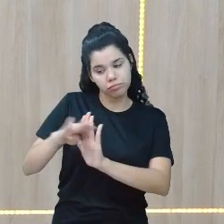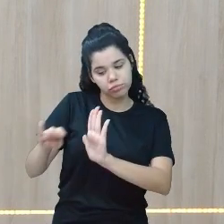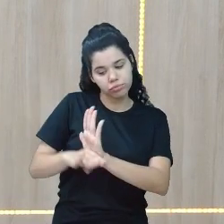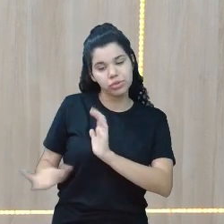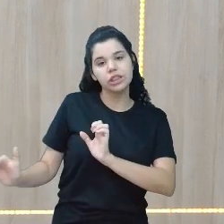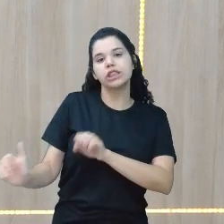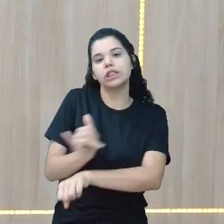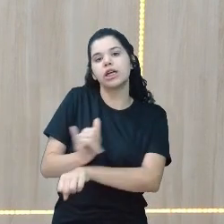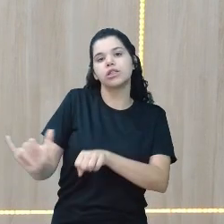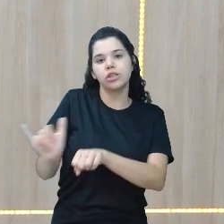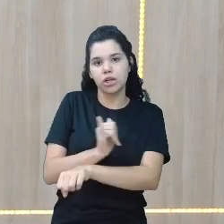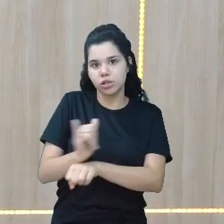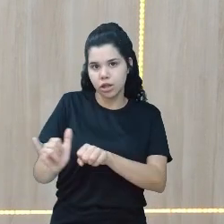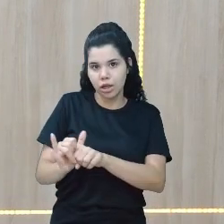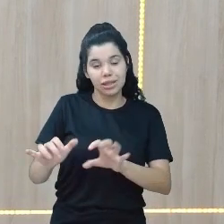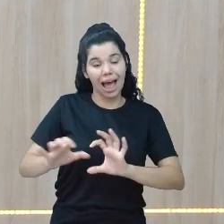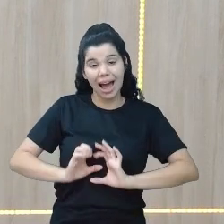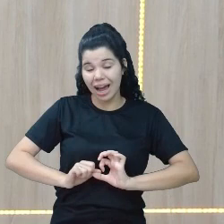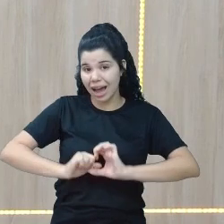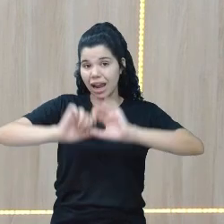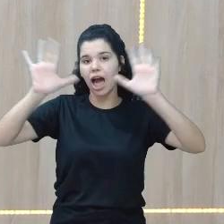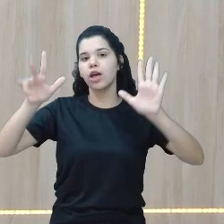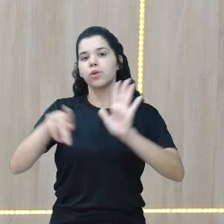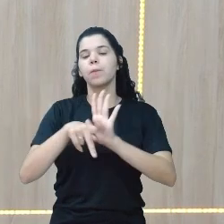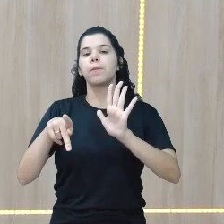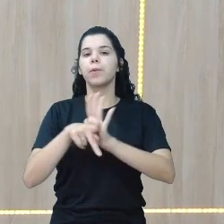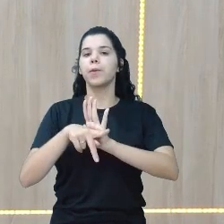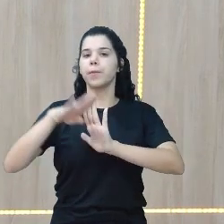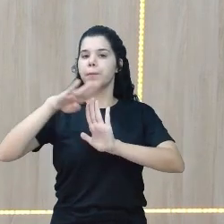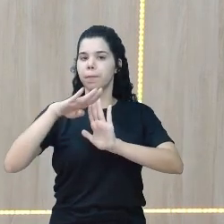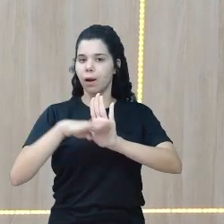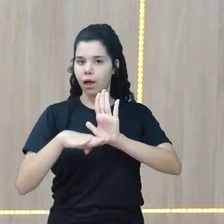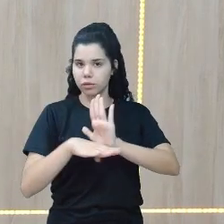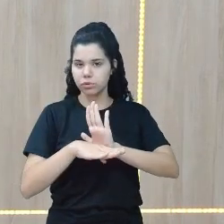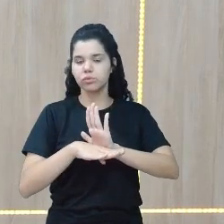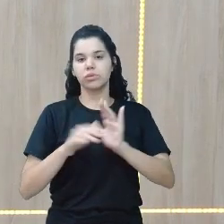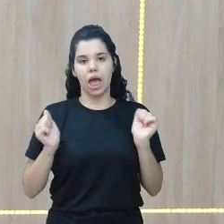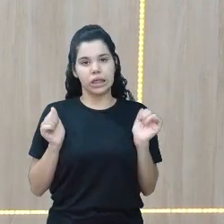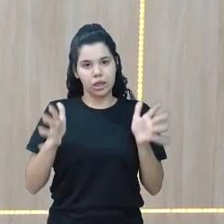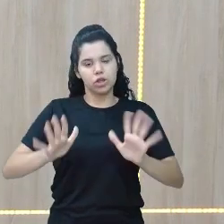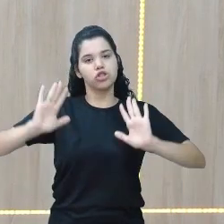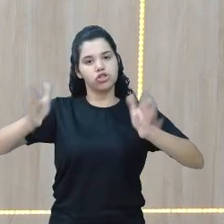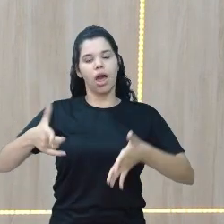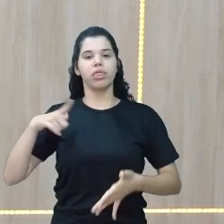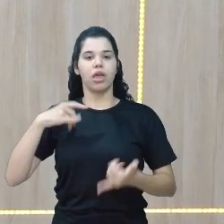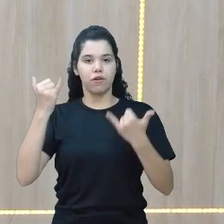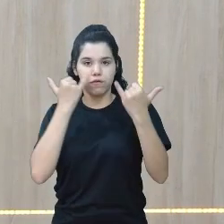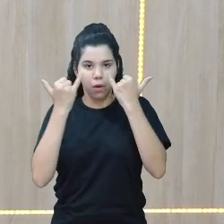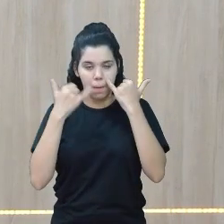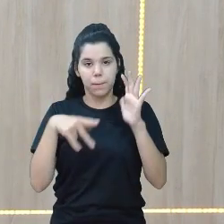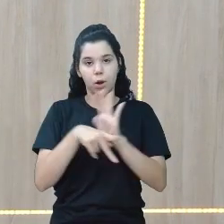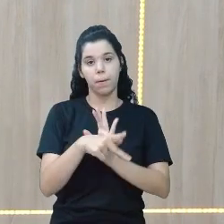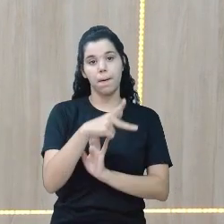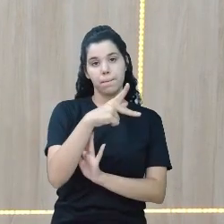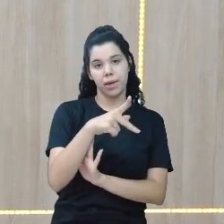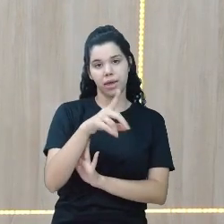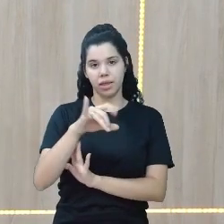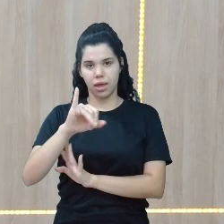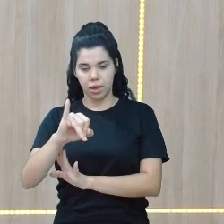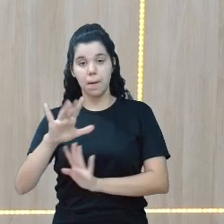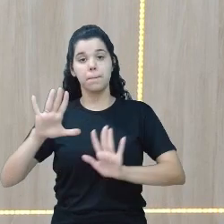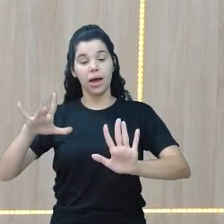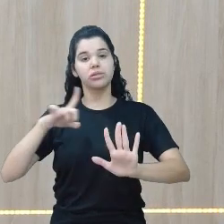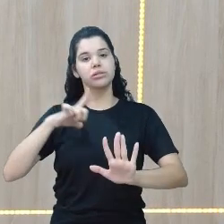estratégias e deixar evidente lá no nosso plano de ação. Né? Nós já temos as informações disponibilizadas no PDI, mas a gente precisa